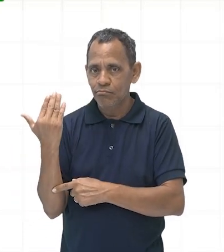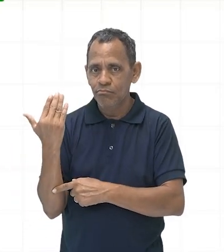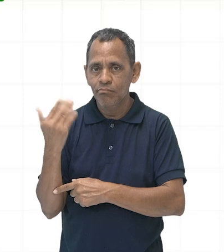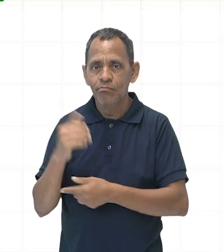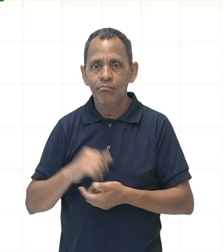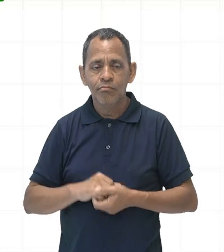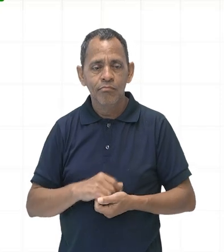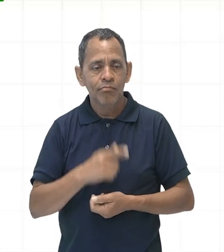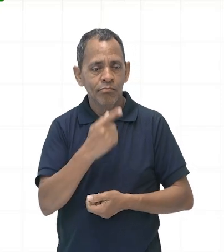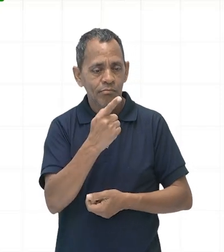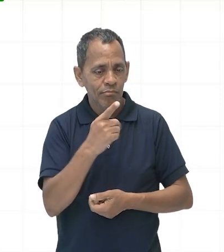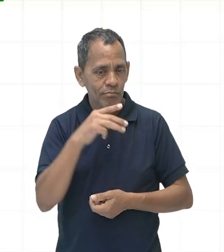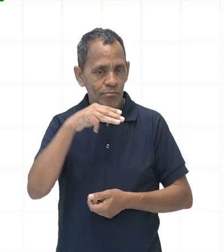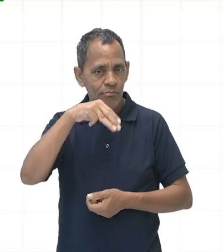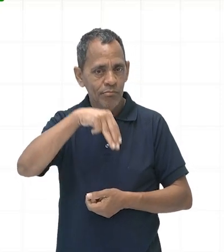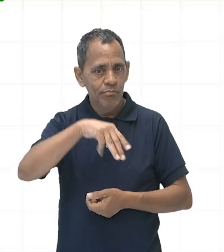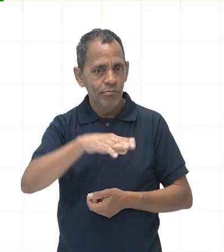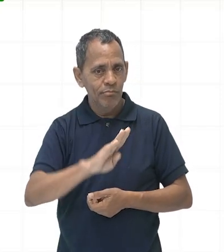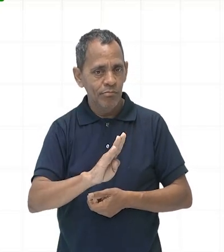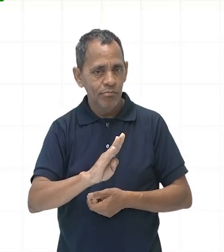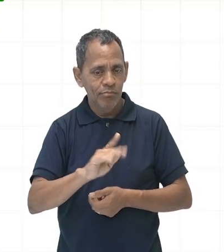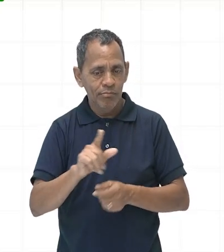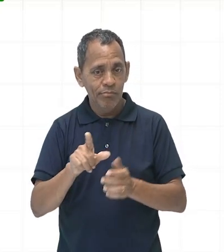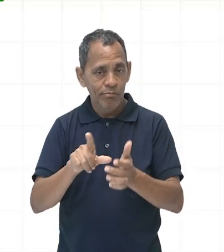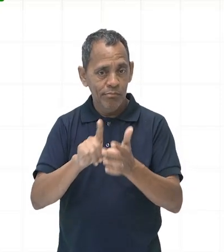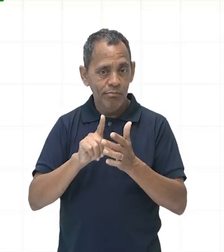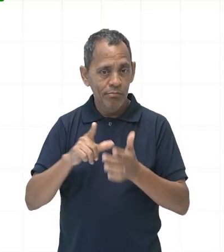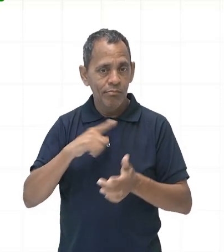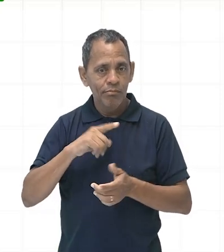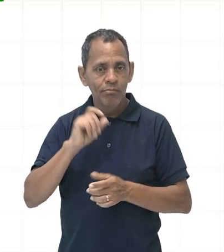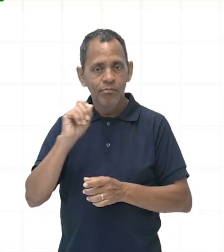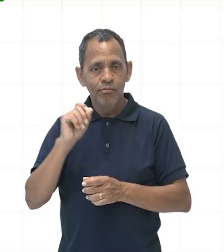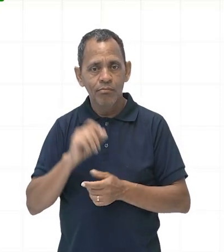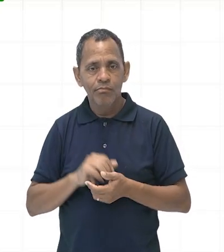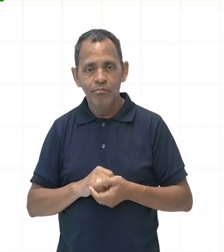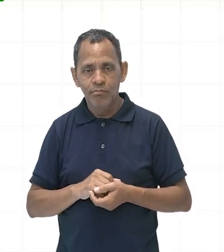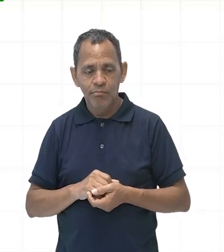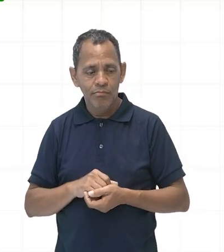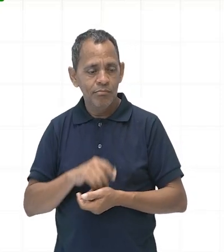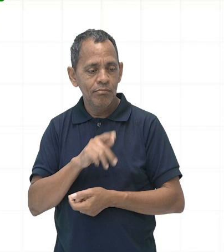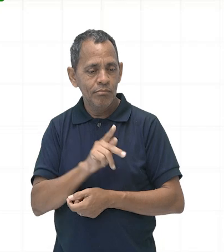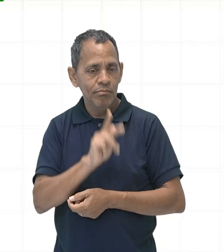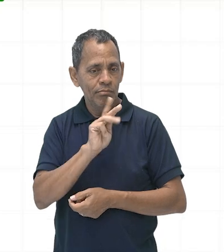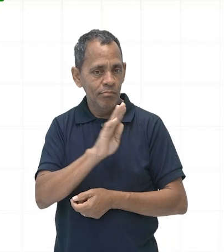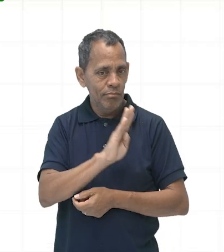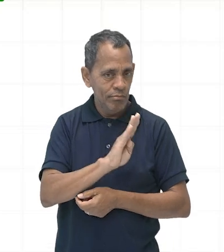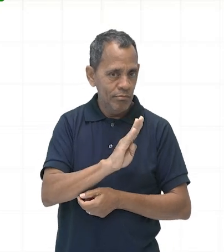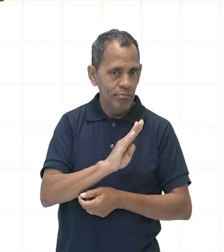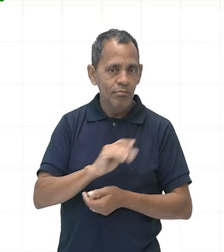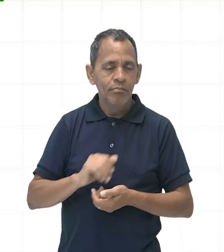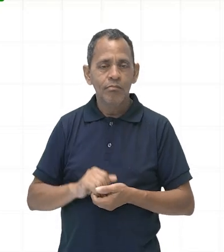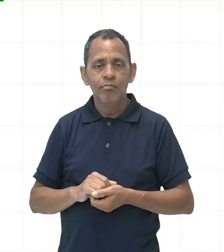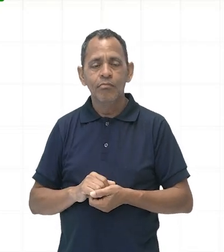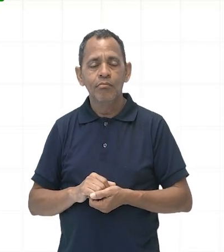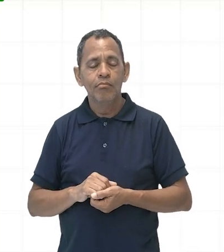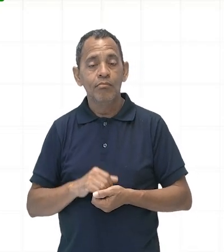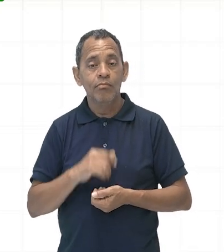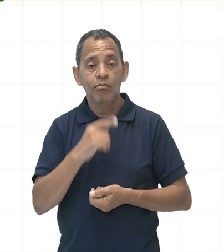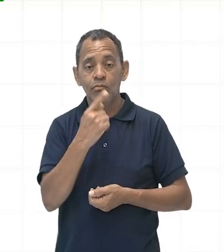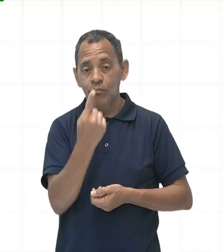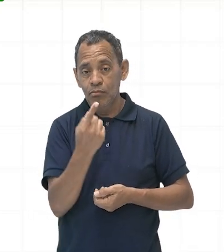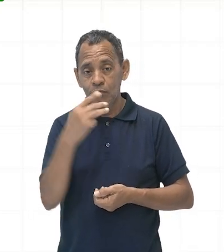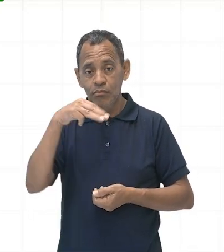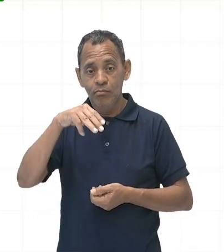1 megabyte, olha só, anterior a ele tem-se o quê? O kilobyte. Então, 1 megabyte é o